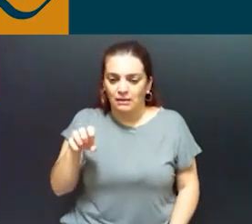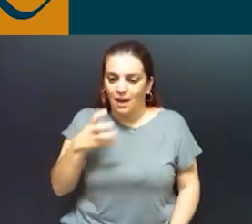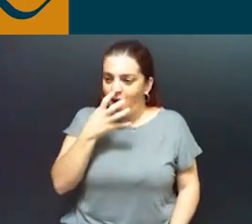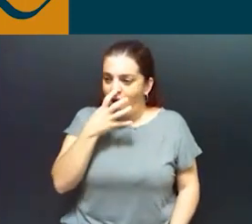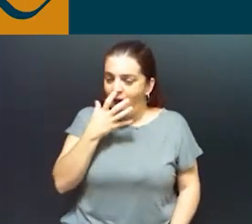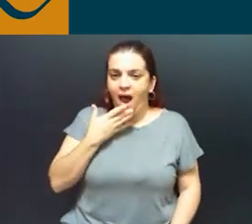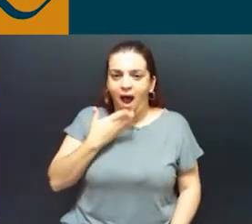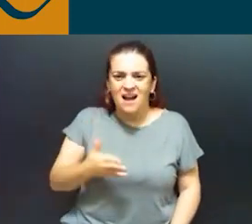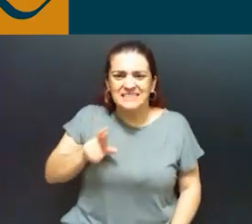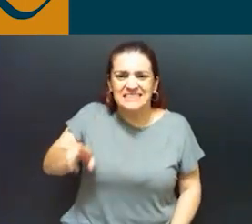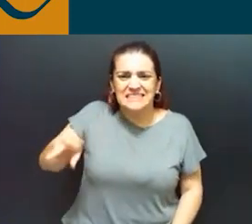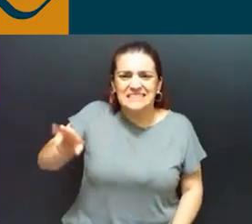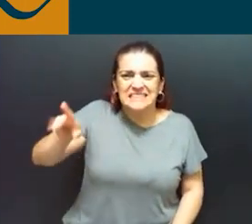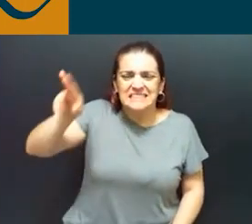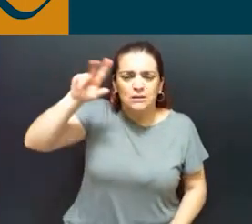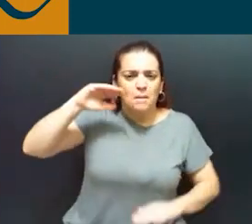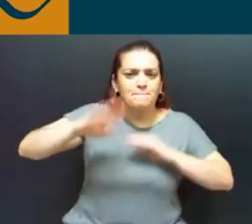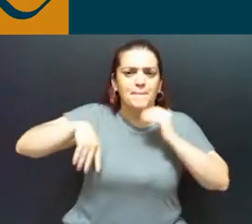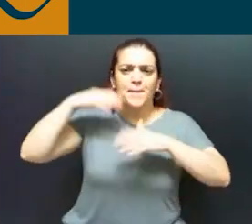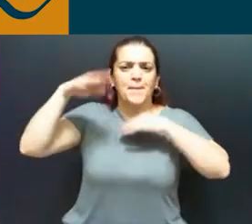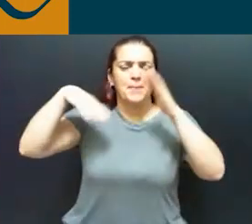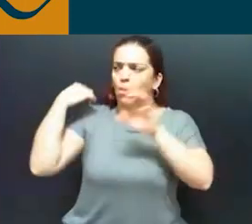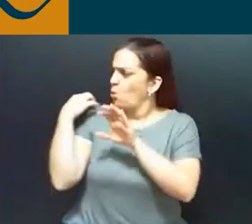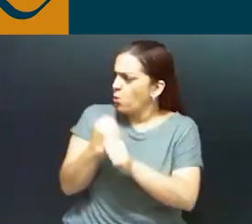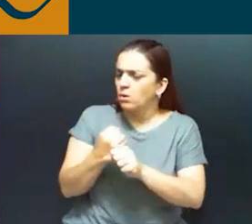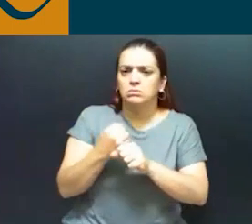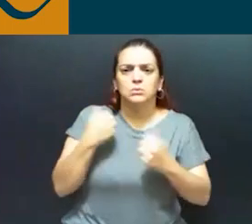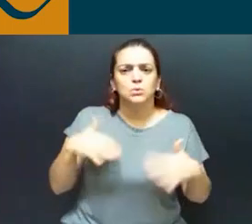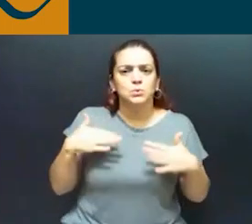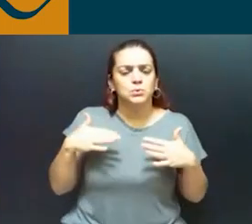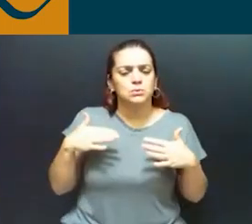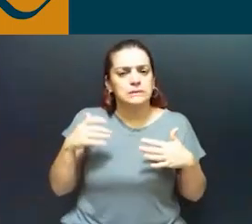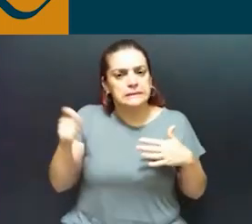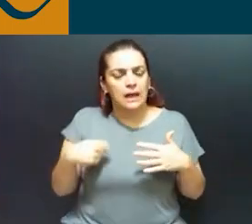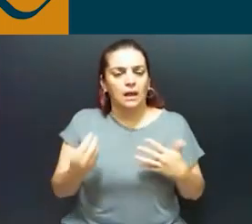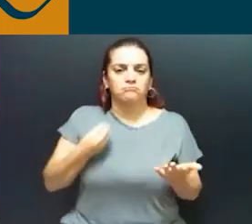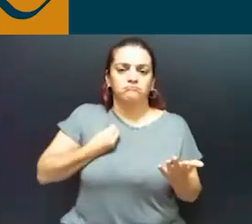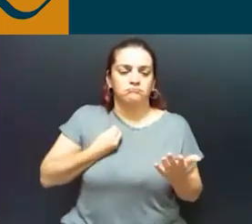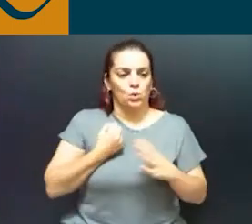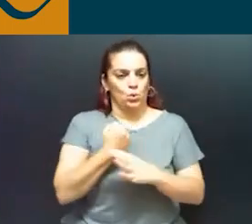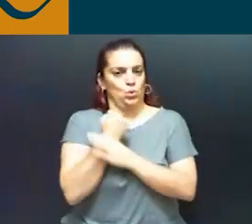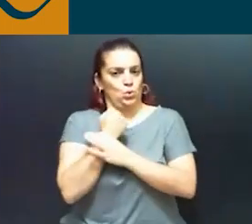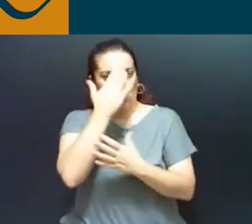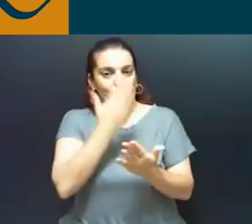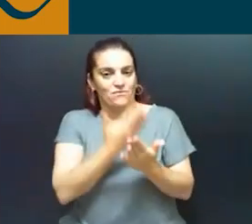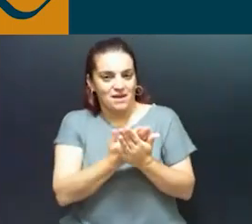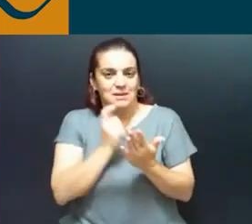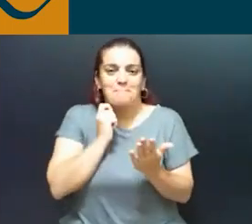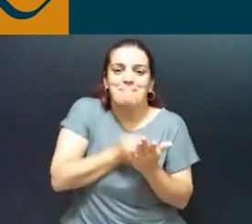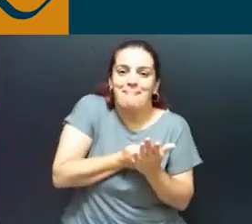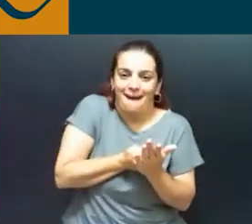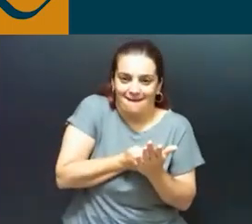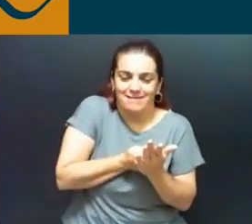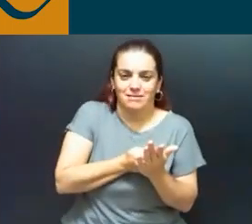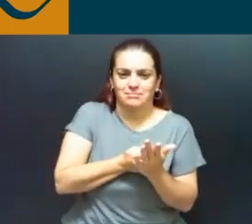as plataformas evoluíram nos últimos anos para poder dar confiabilidade no processo de pagamento. Quando a